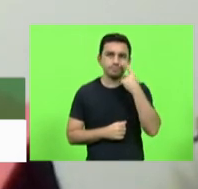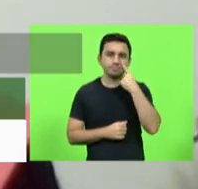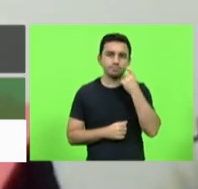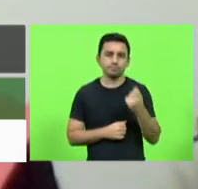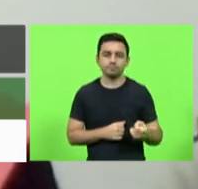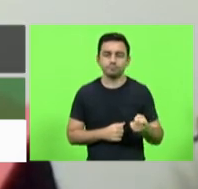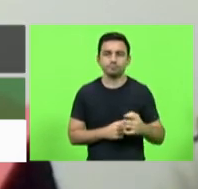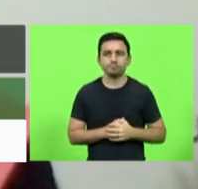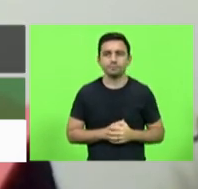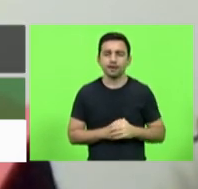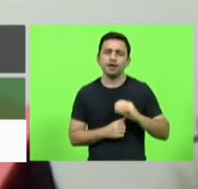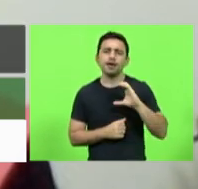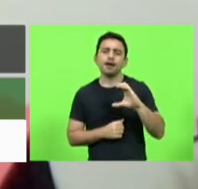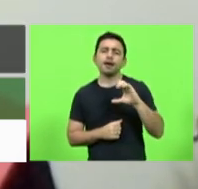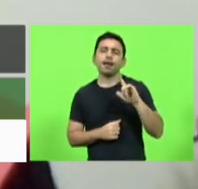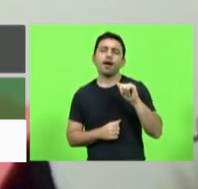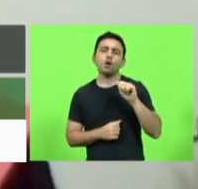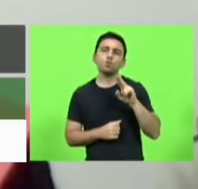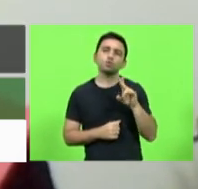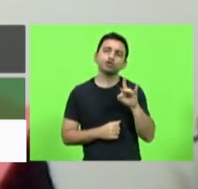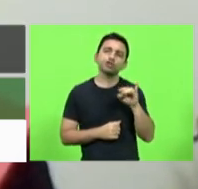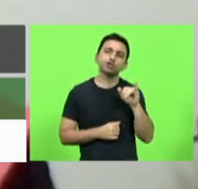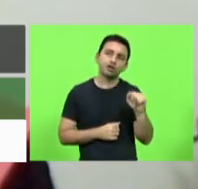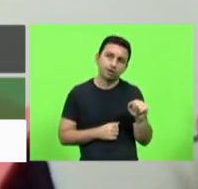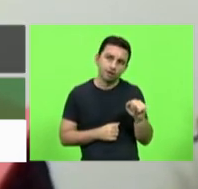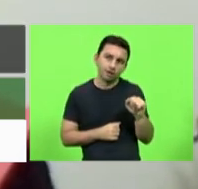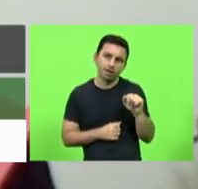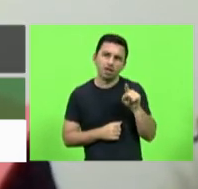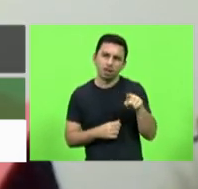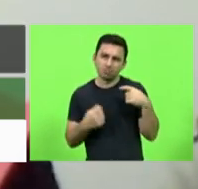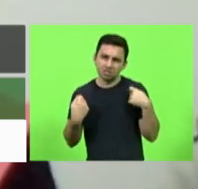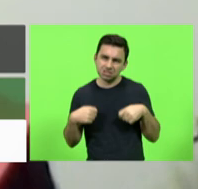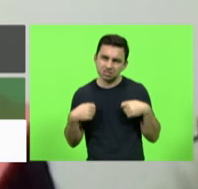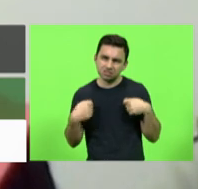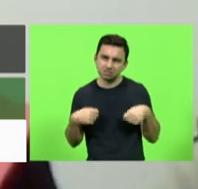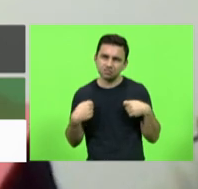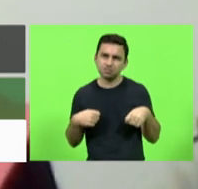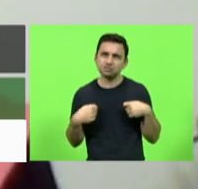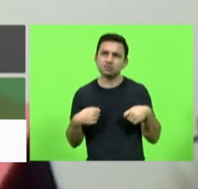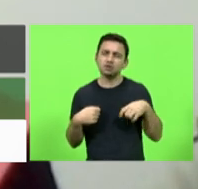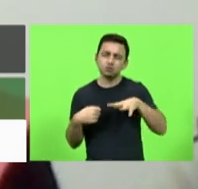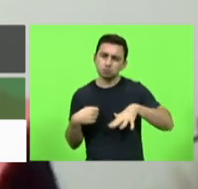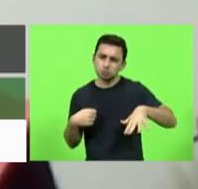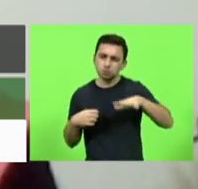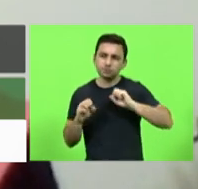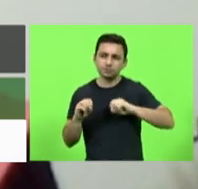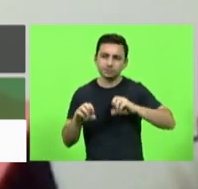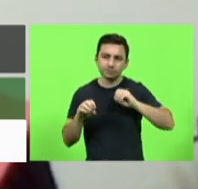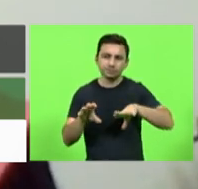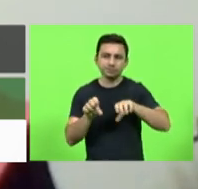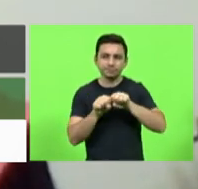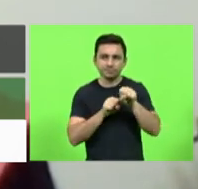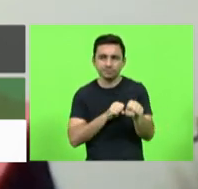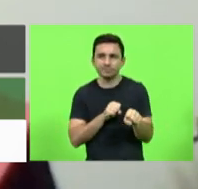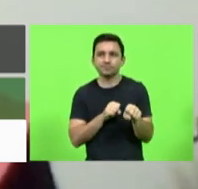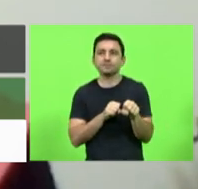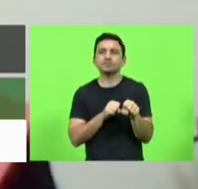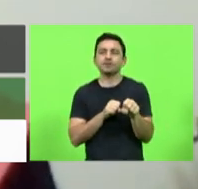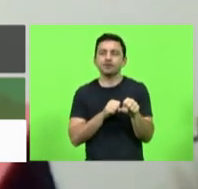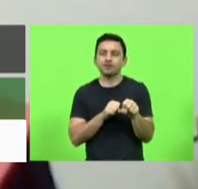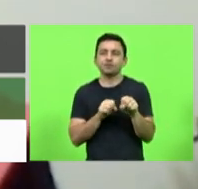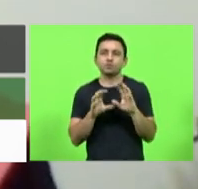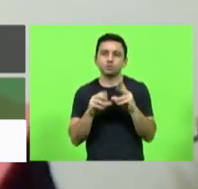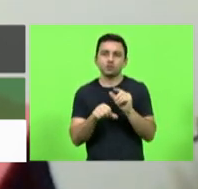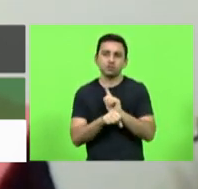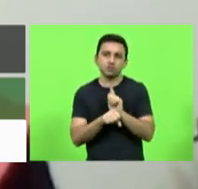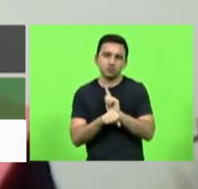Cláudia da Silva, que diz o seguinte: há necessidade de capacitação aos gestores. A grande maioria não compreende